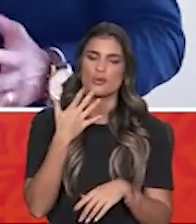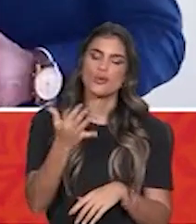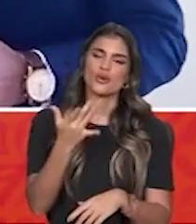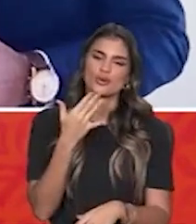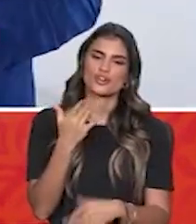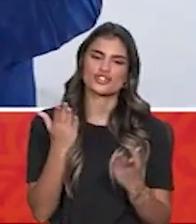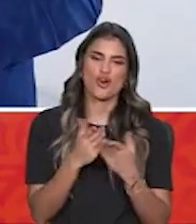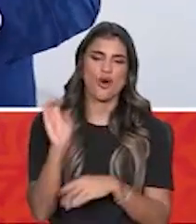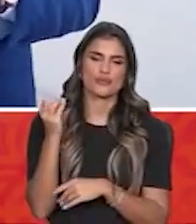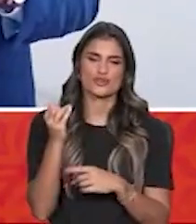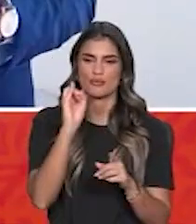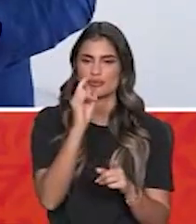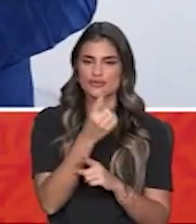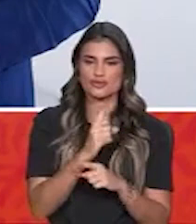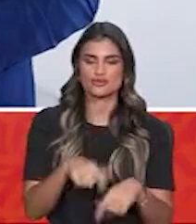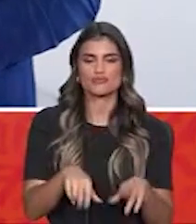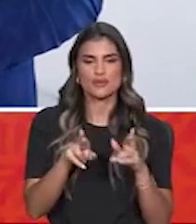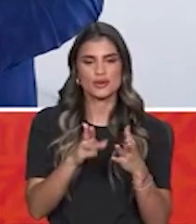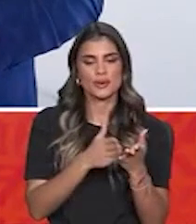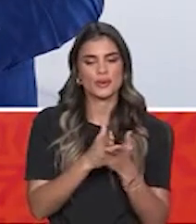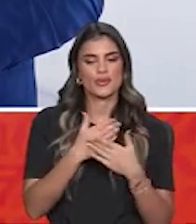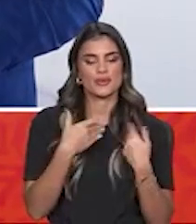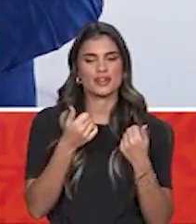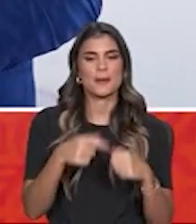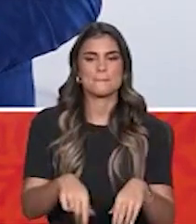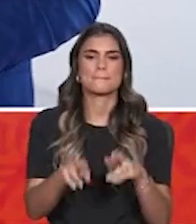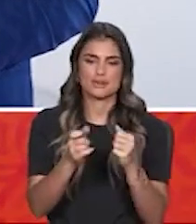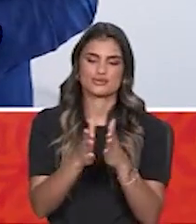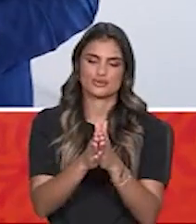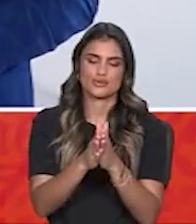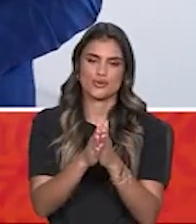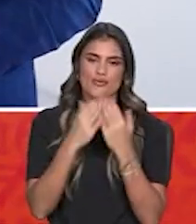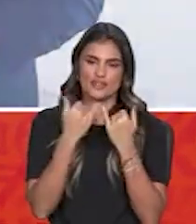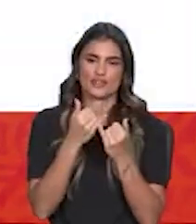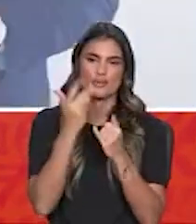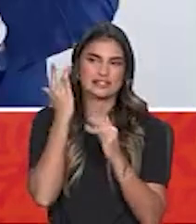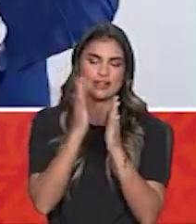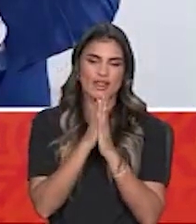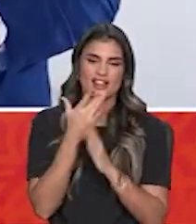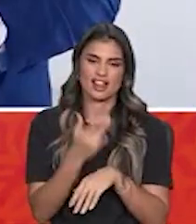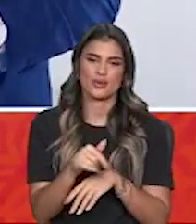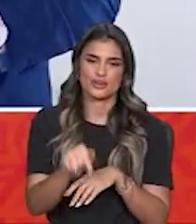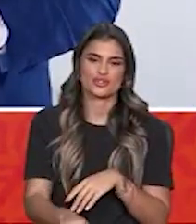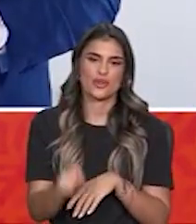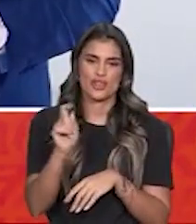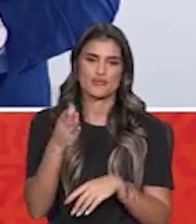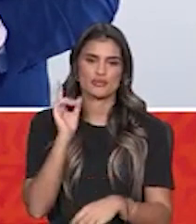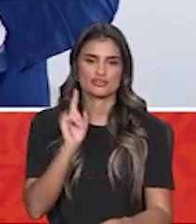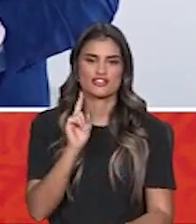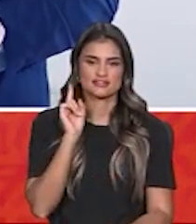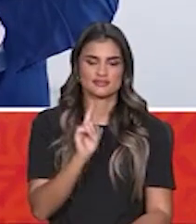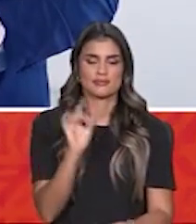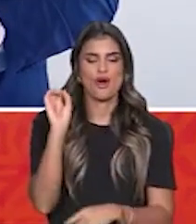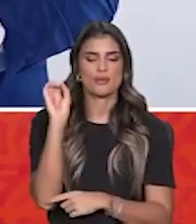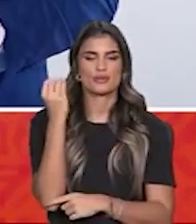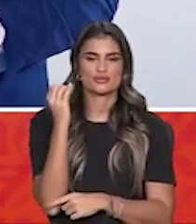seus professores. Espero que tudo corra pelo melhor e desejo a todos um feliz e santo Natal. Hoje é um dia muito importante para